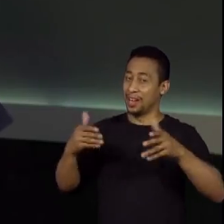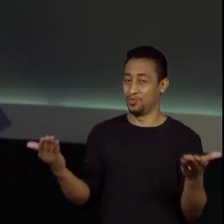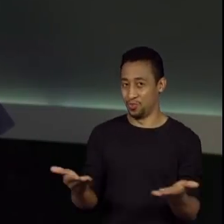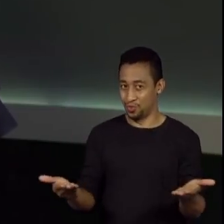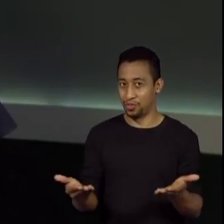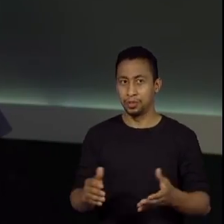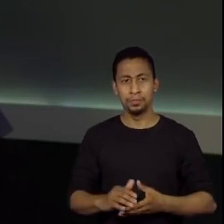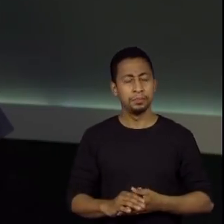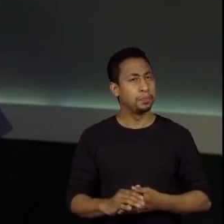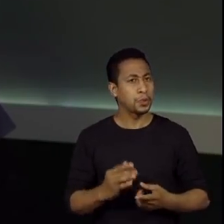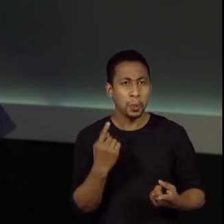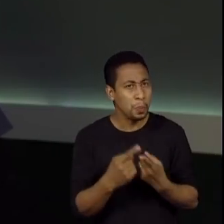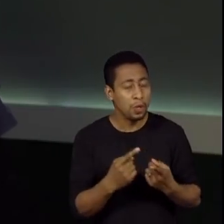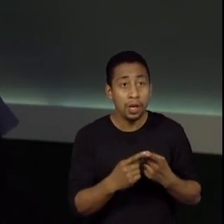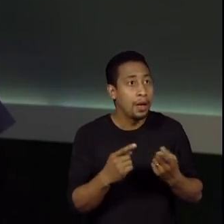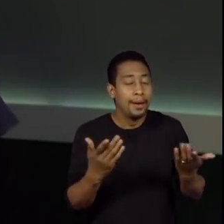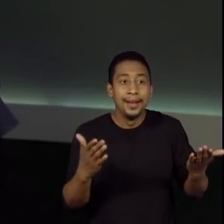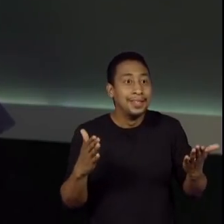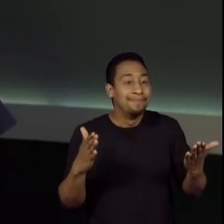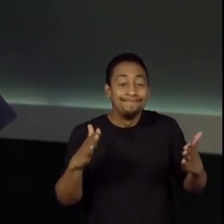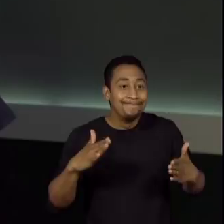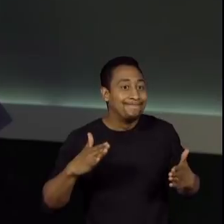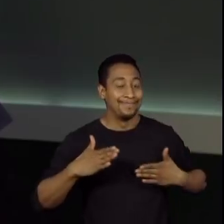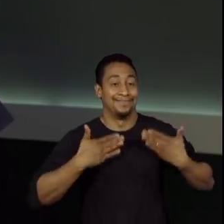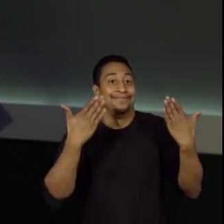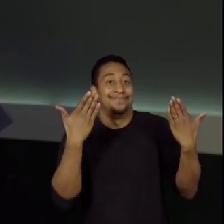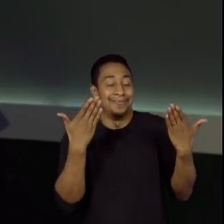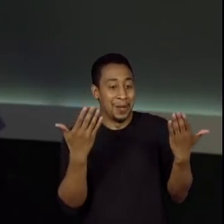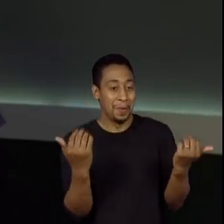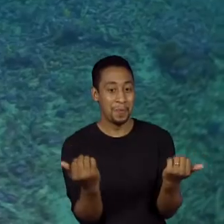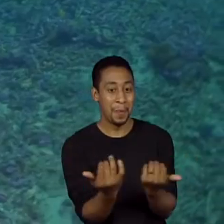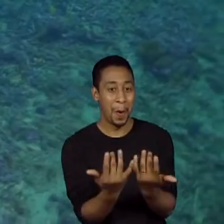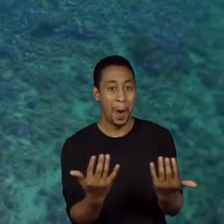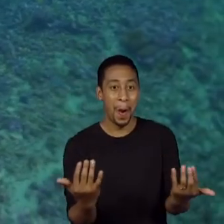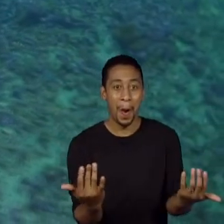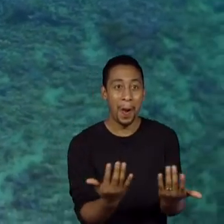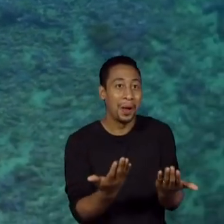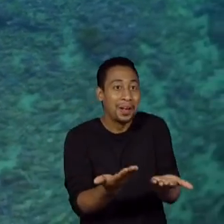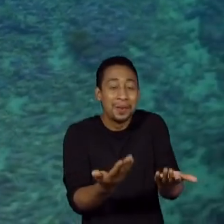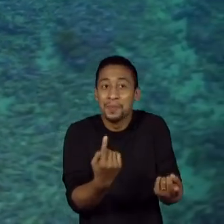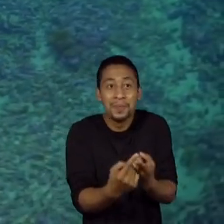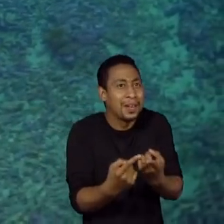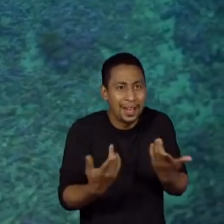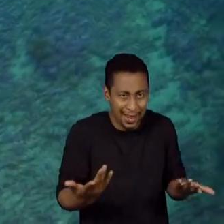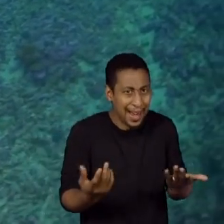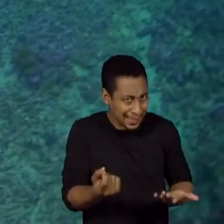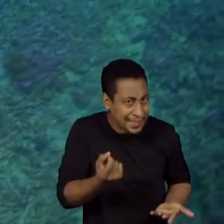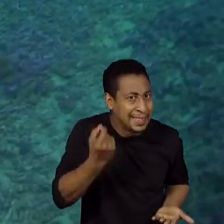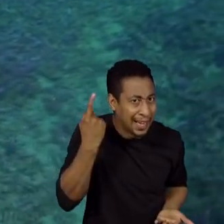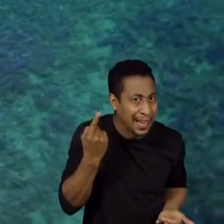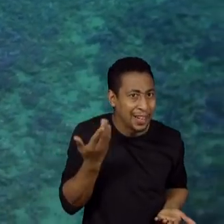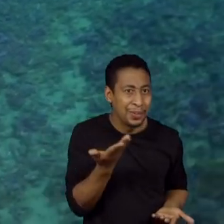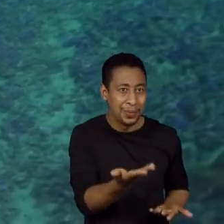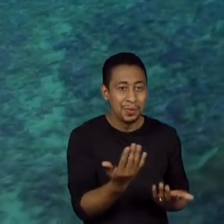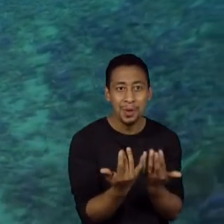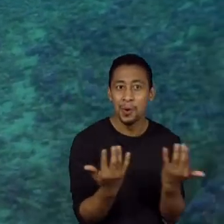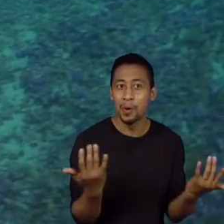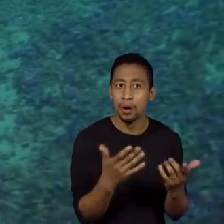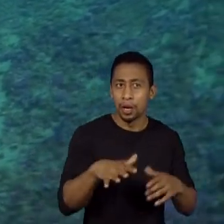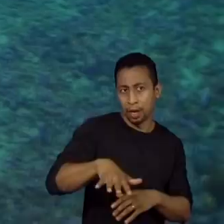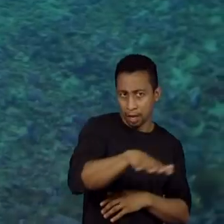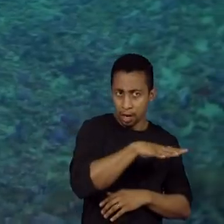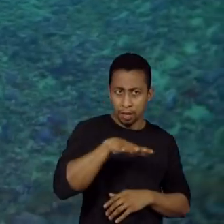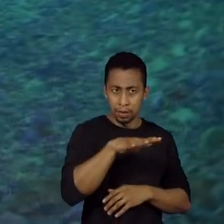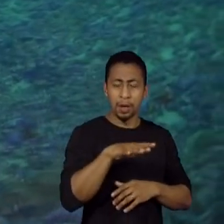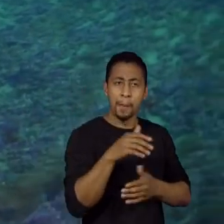tanta surpresa encontrar por ali um recife de coral? É incomum ter recifes de coral ao sul